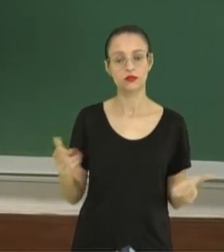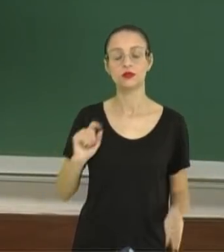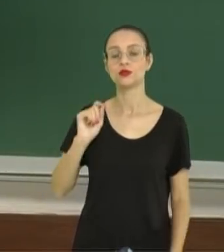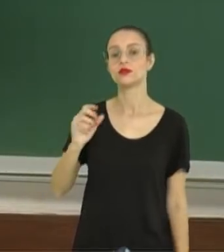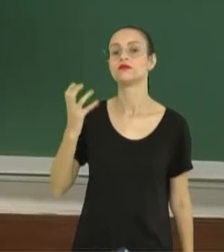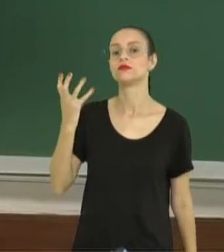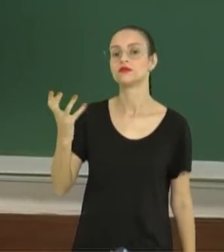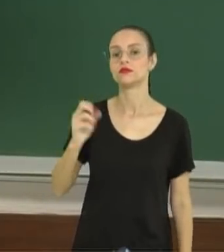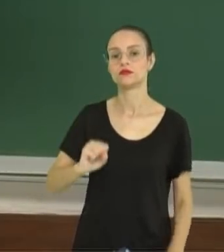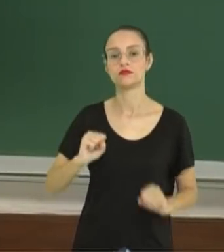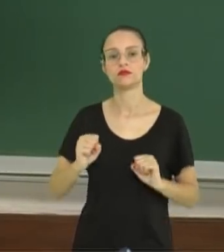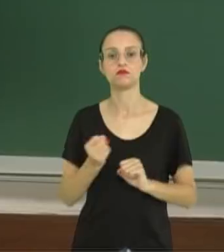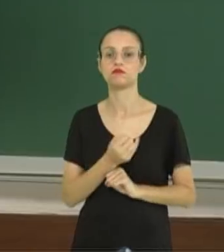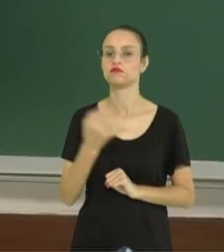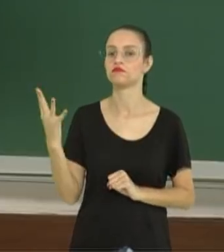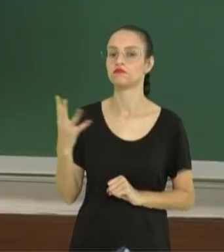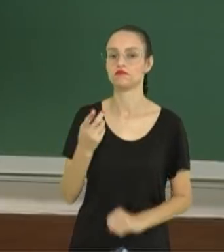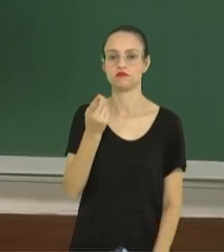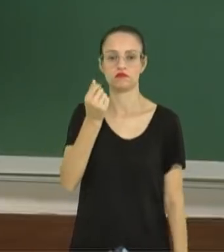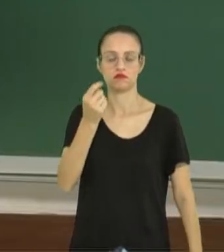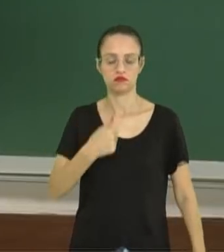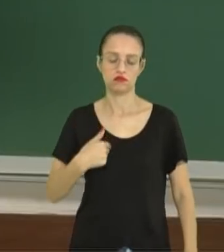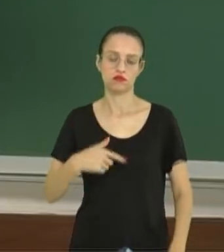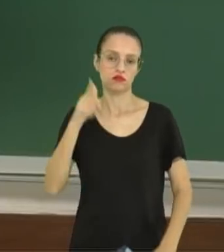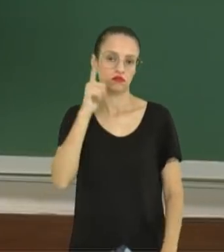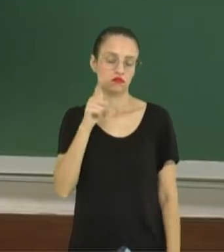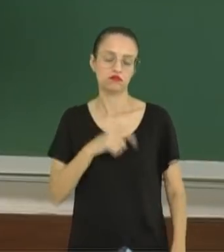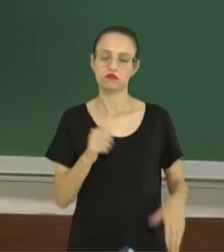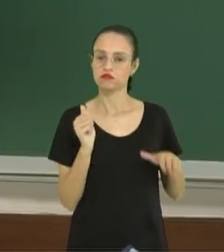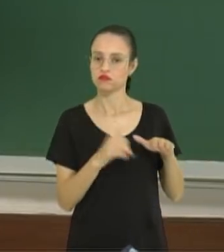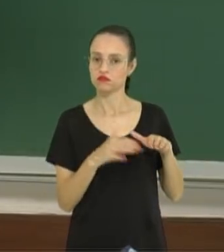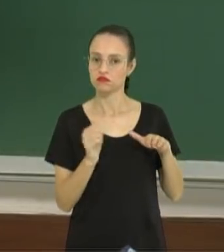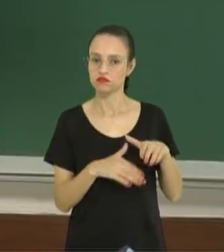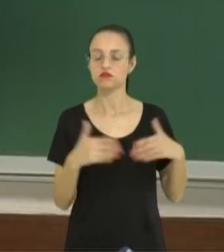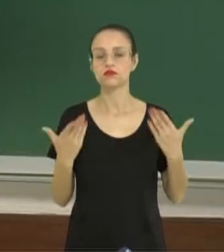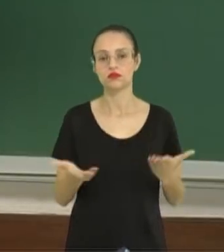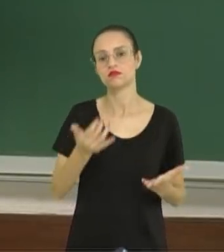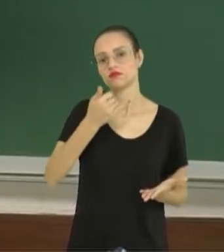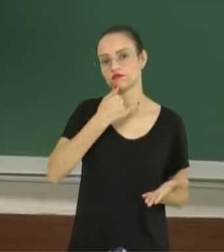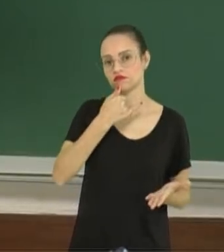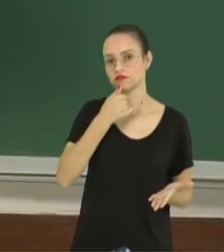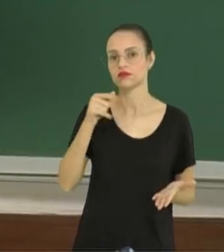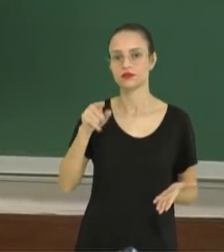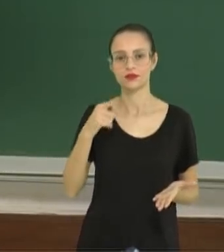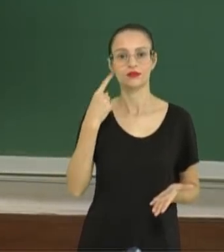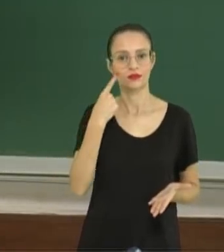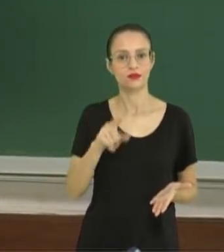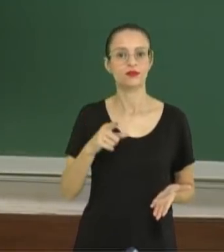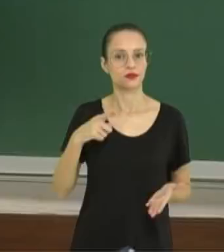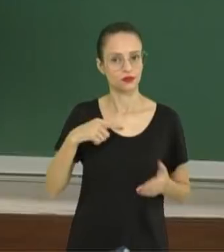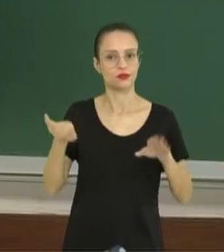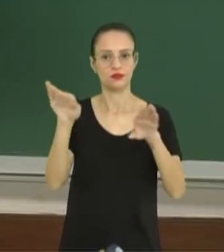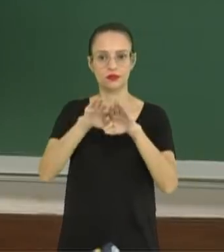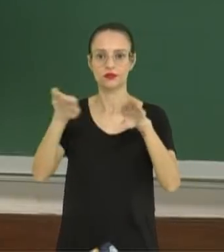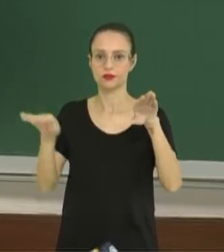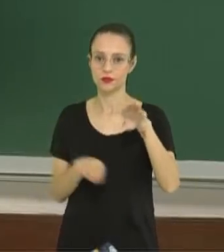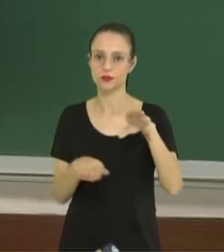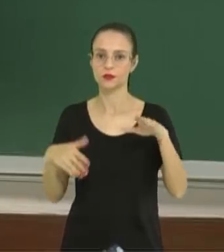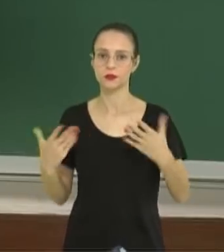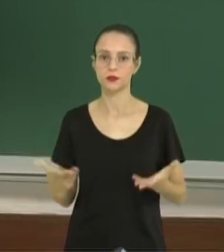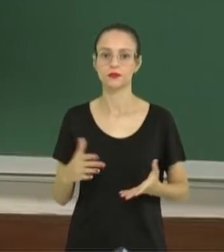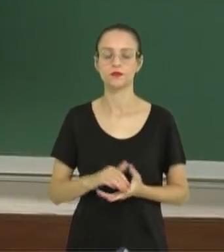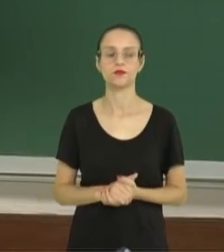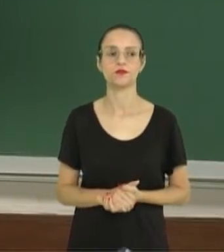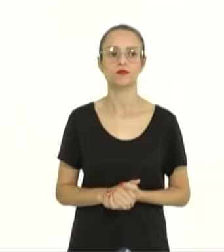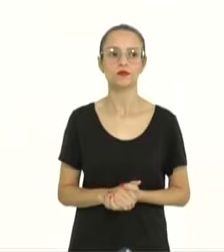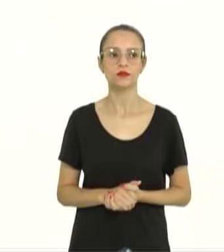eu quiser, eu posso acumular a quantidade de capital que eu for capaz de acumular, né? E, infelizmente, isso a gente viu que traz algumas desigualdades aí de